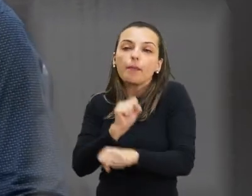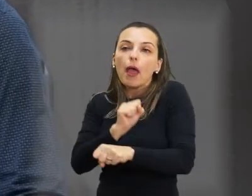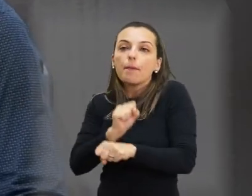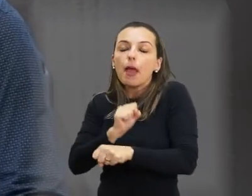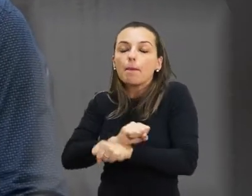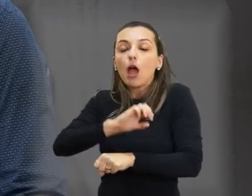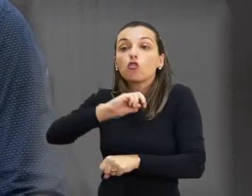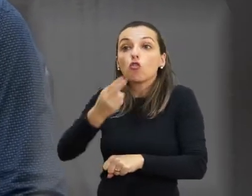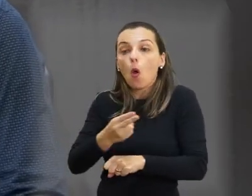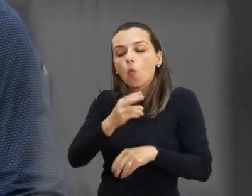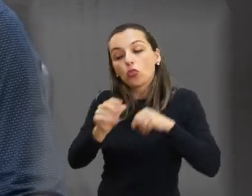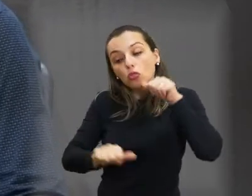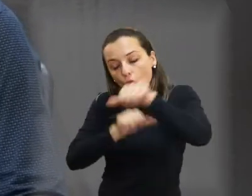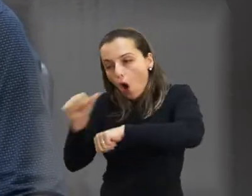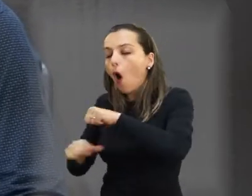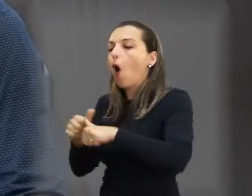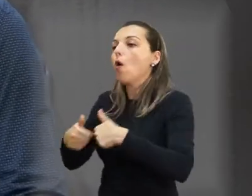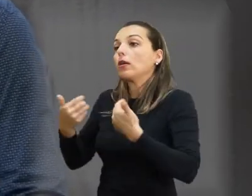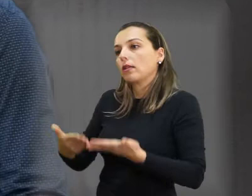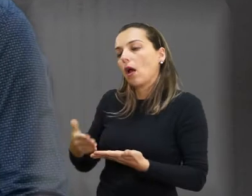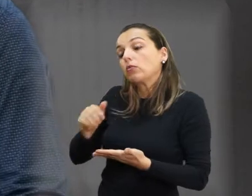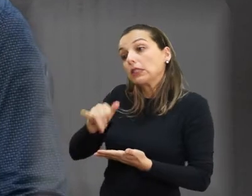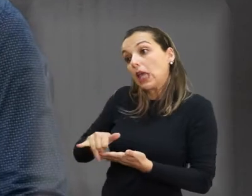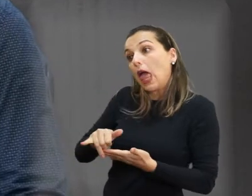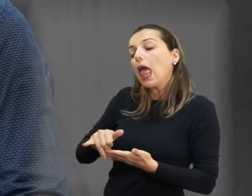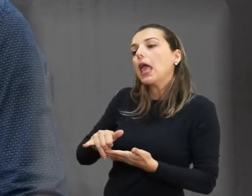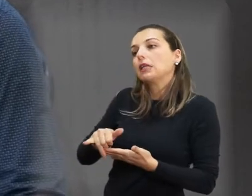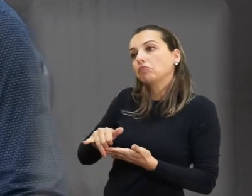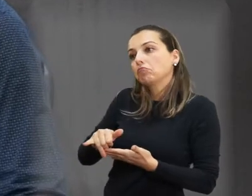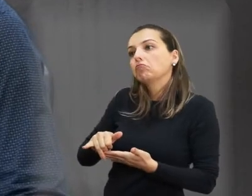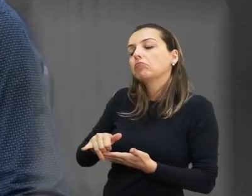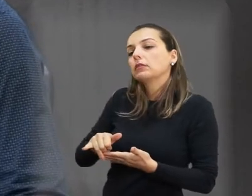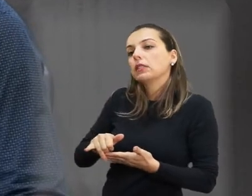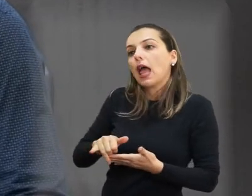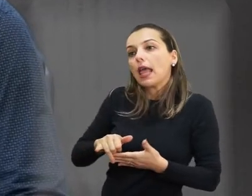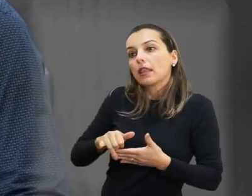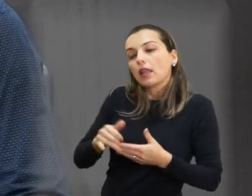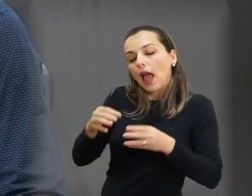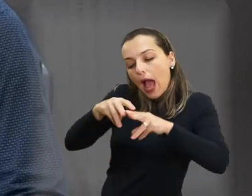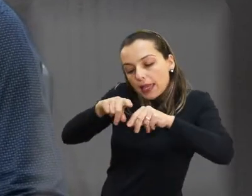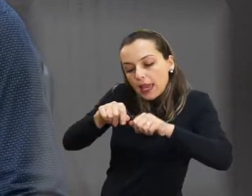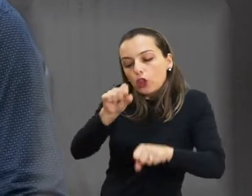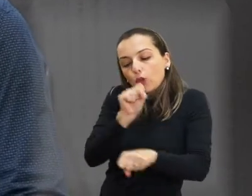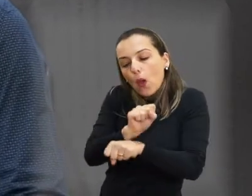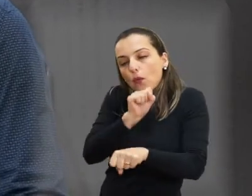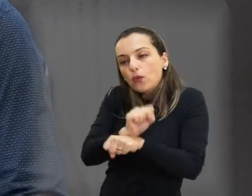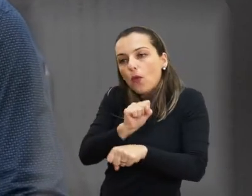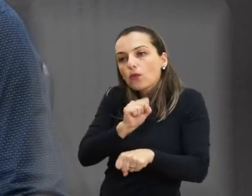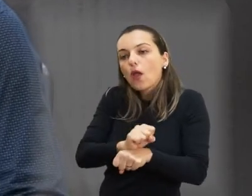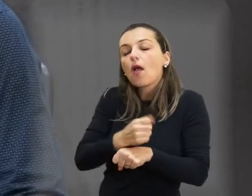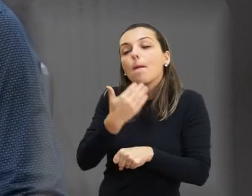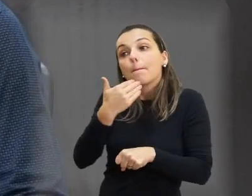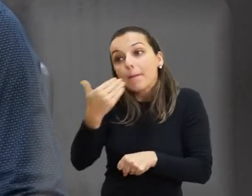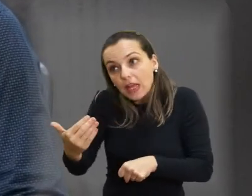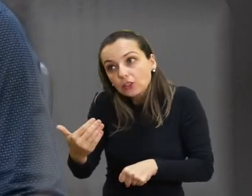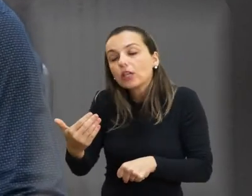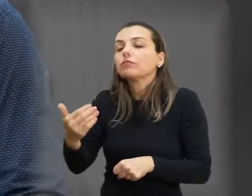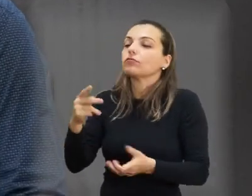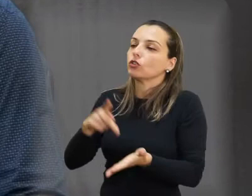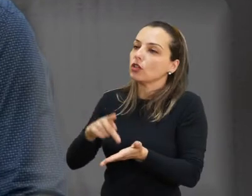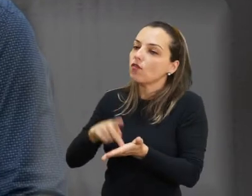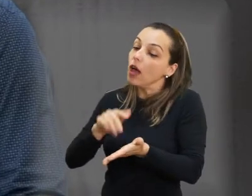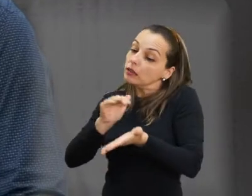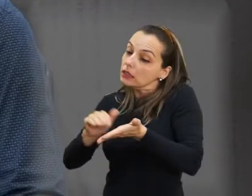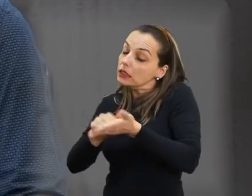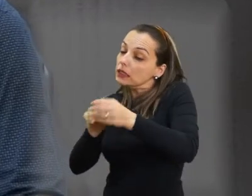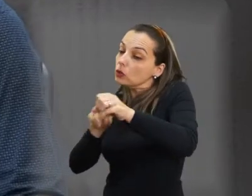foi trocada, né, se a gente vê sinais de que não foi trocada, a gente solicita através de demanda pelo gabinete, né, enviado para a Secretaria de Educação. E